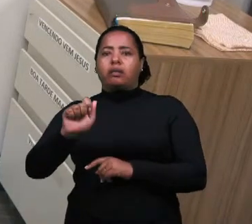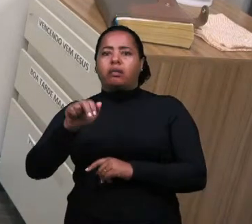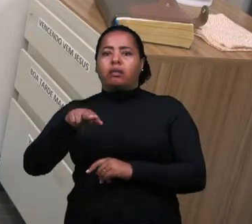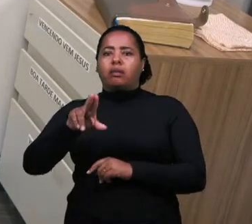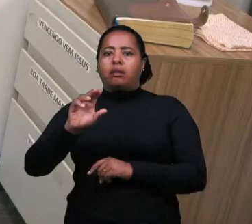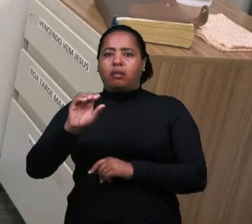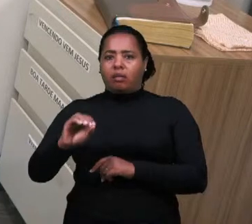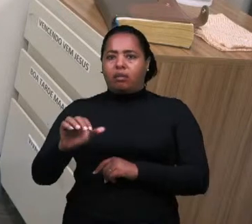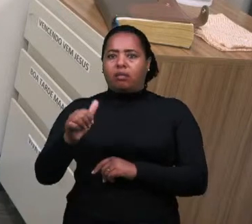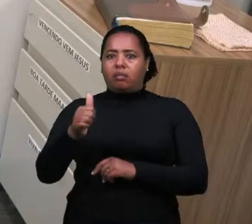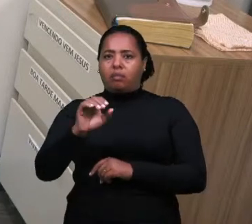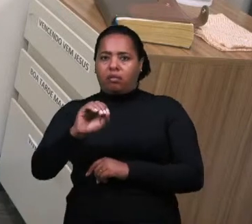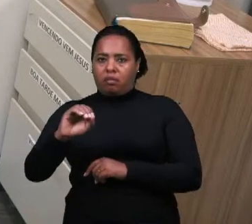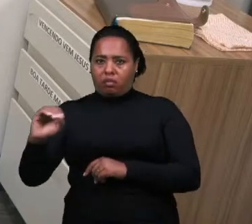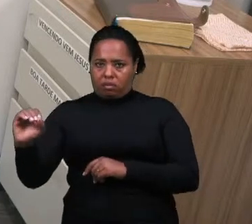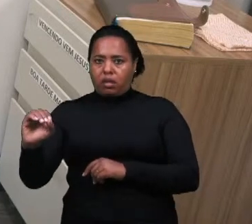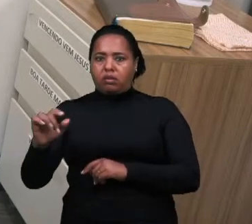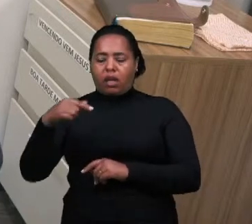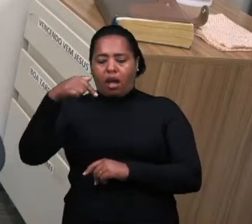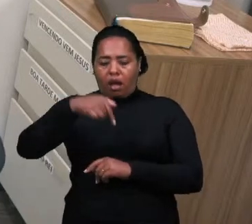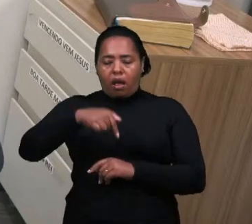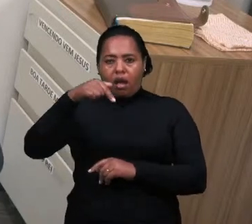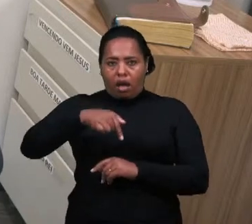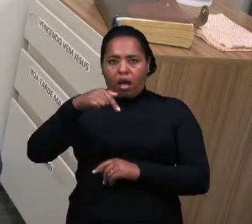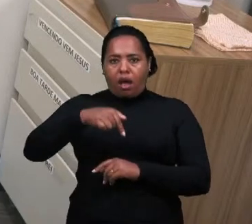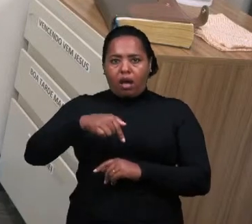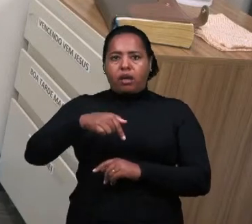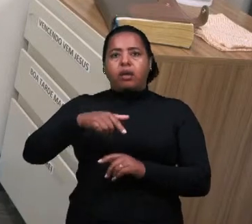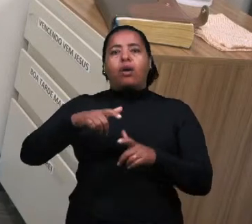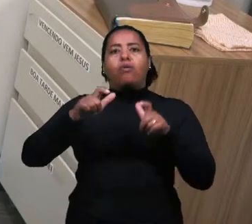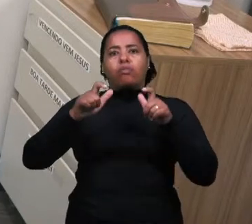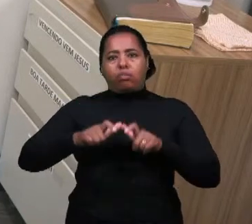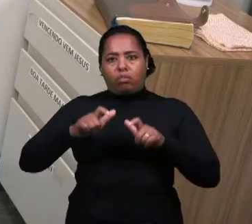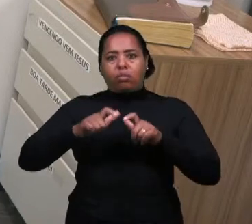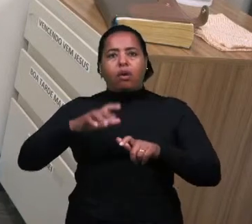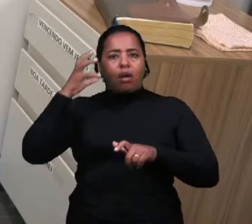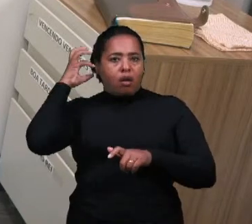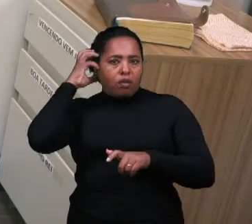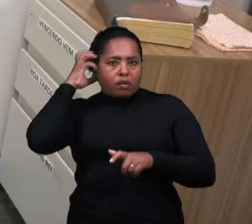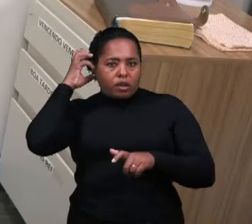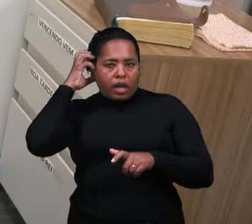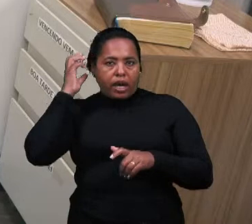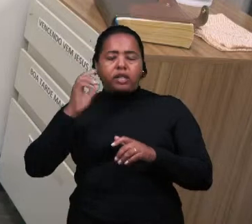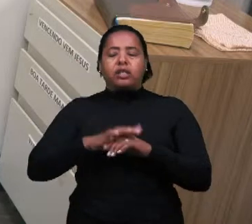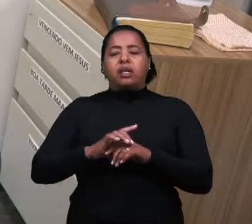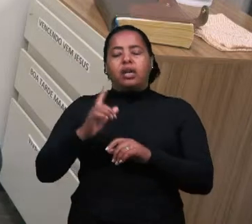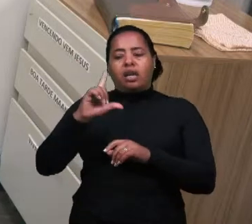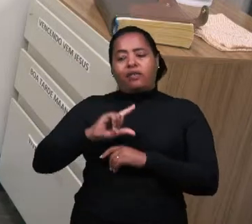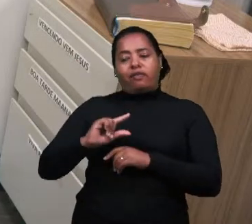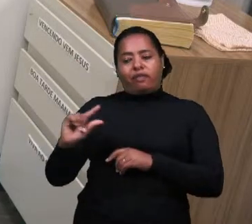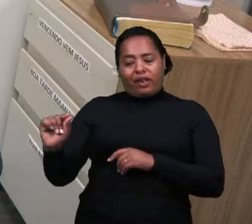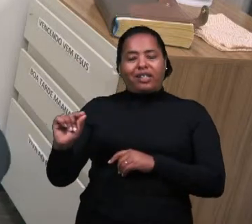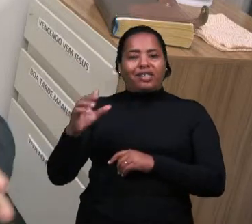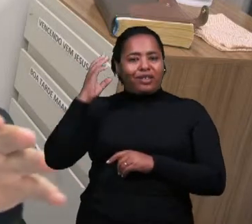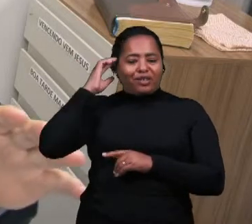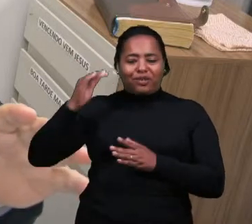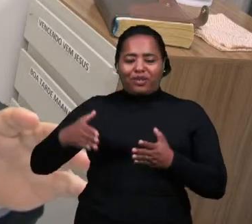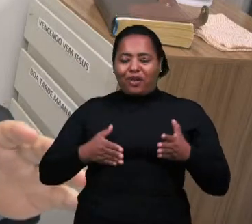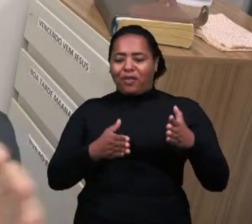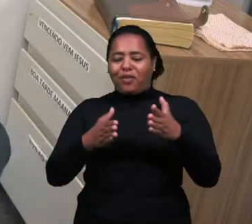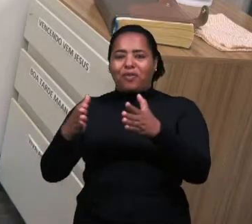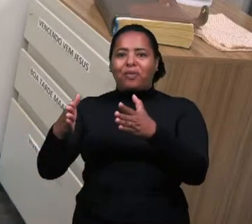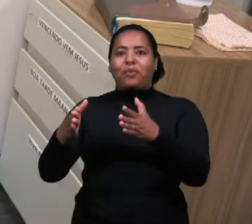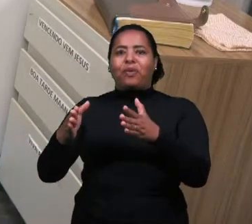fica a Rádio TV Web Manaim, o nosso satélite. Já o pastor, ele vai sair do estúdio da Rádio Manaim, ele vai passar pelos corredores e vai para o